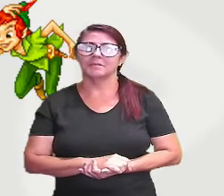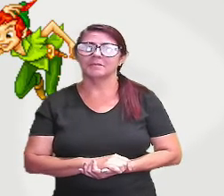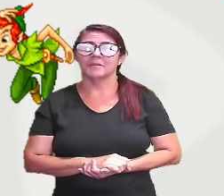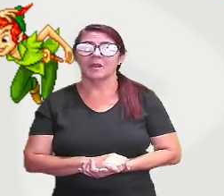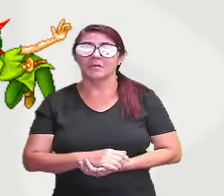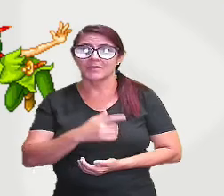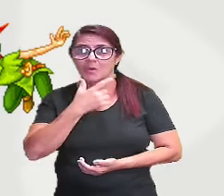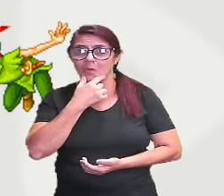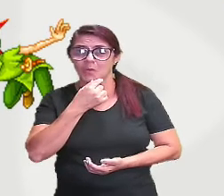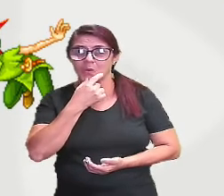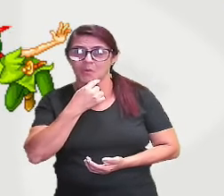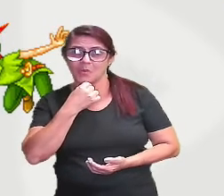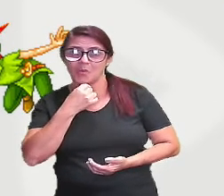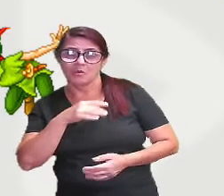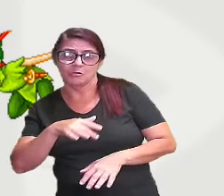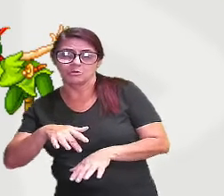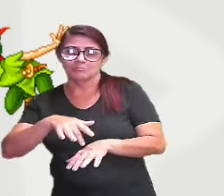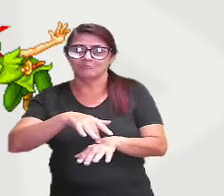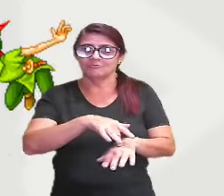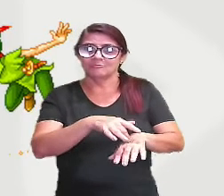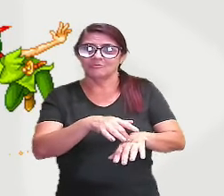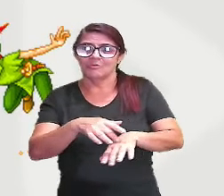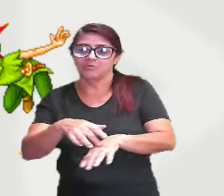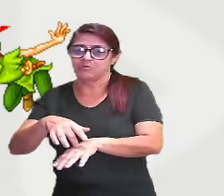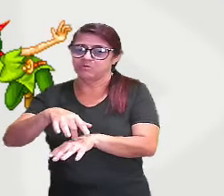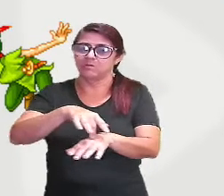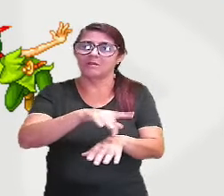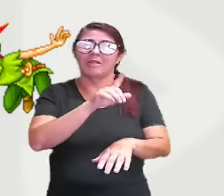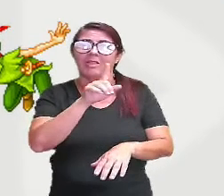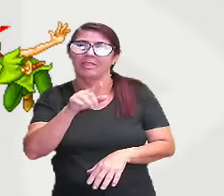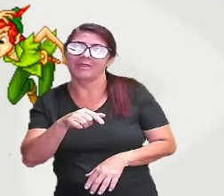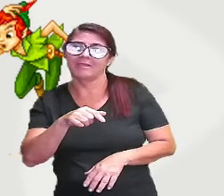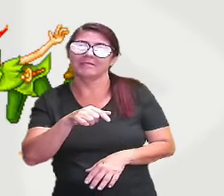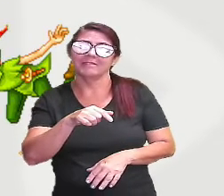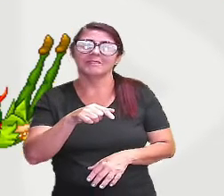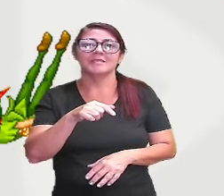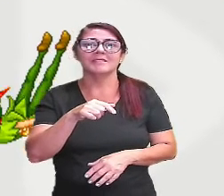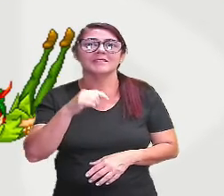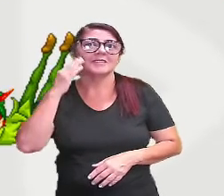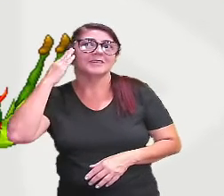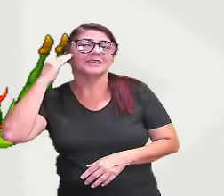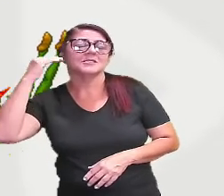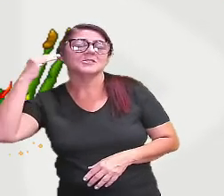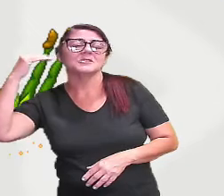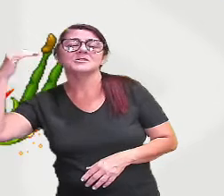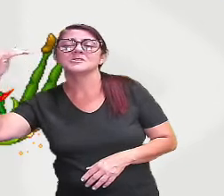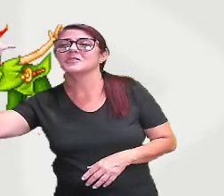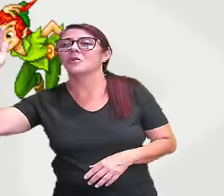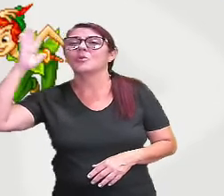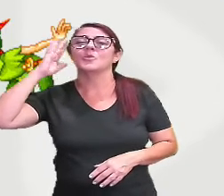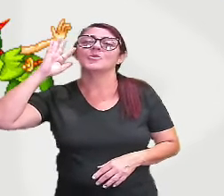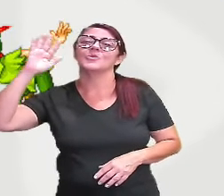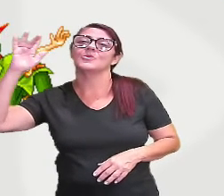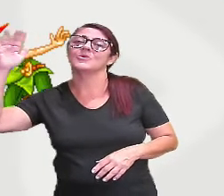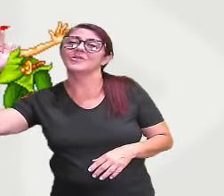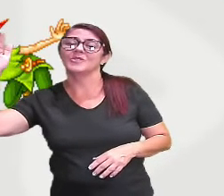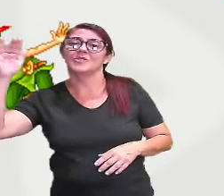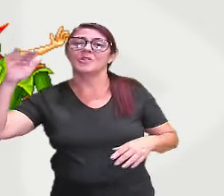Pan. Peter Pan, ele é um conto de aventura, não é? Ele vive lá naquele mundo voando, uma